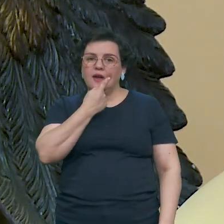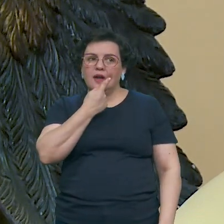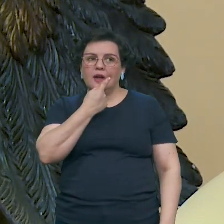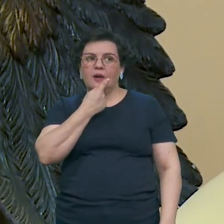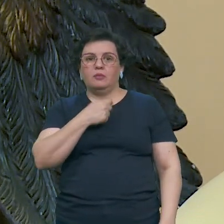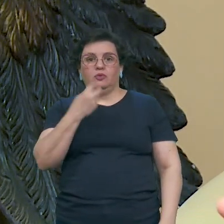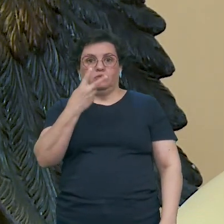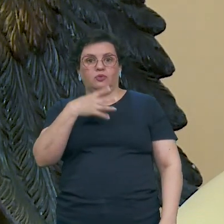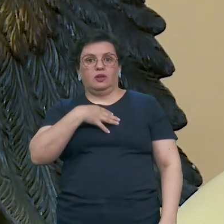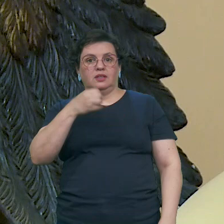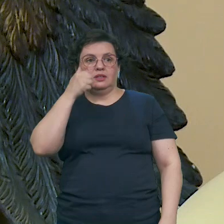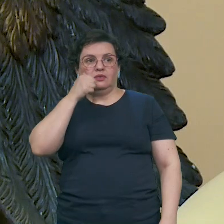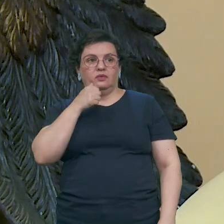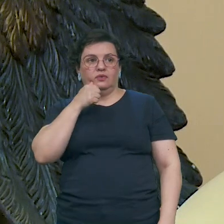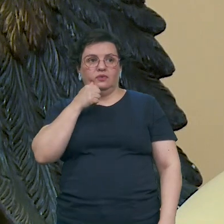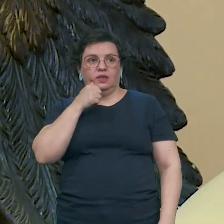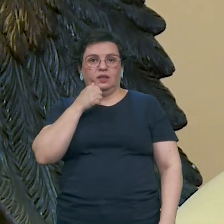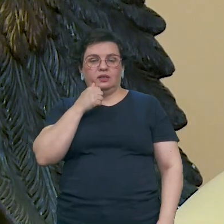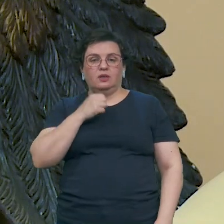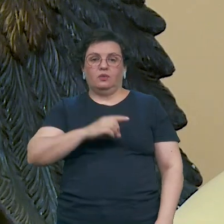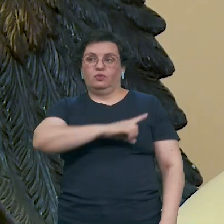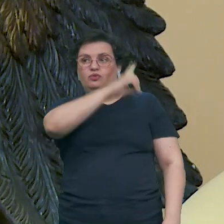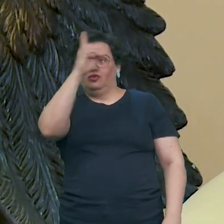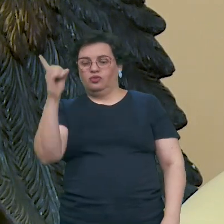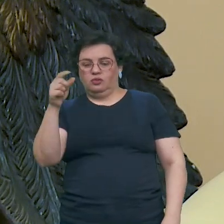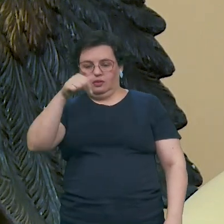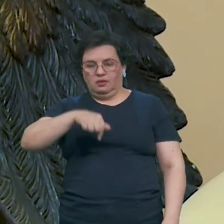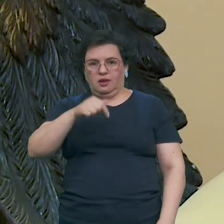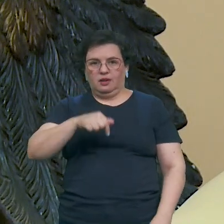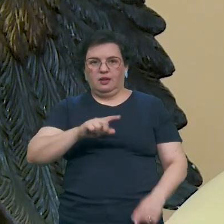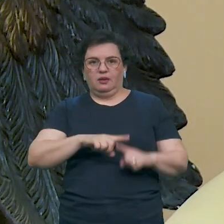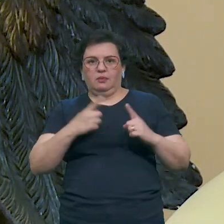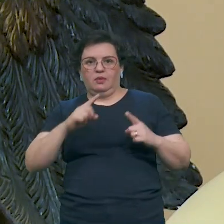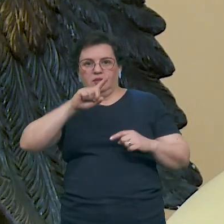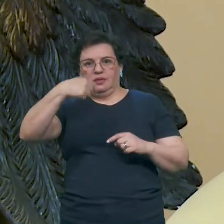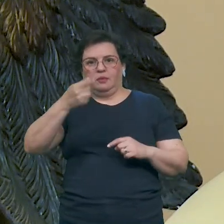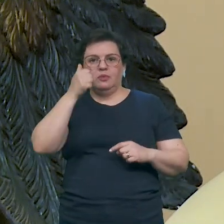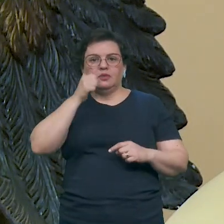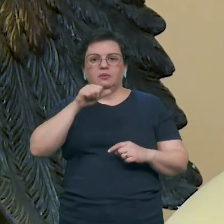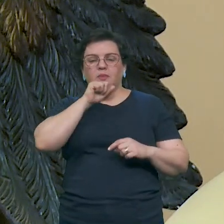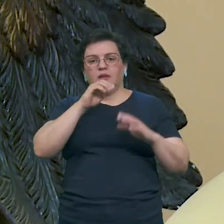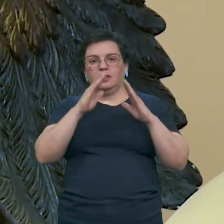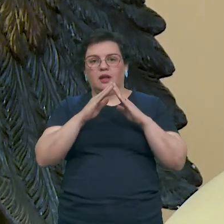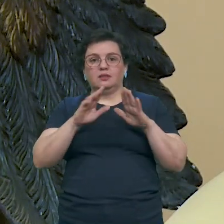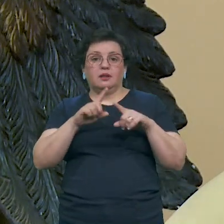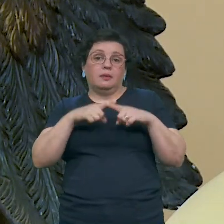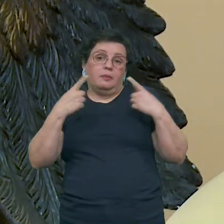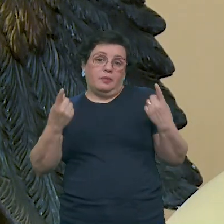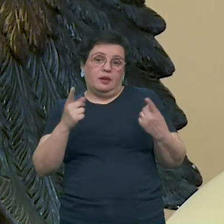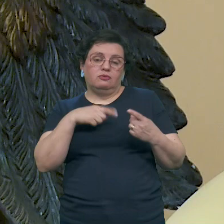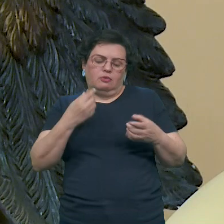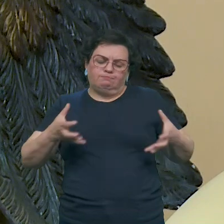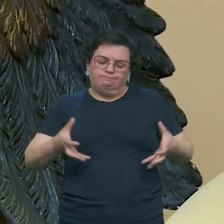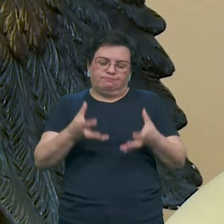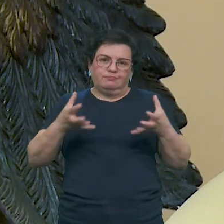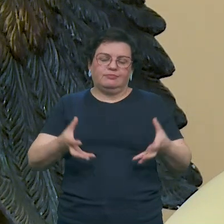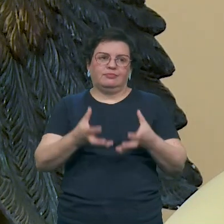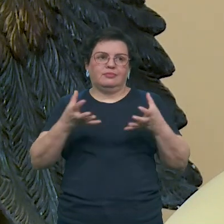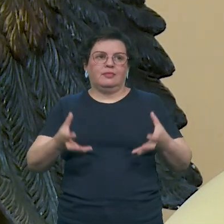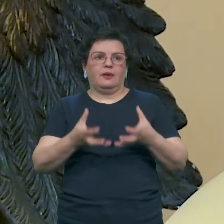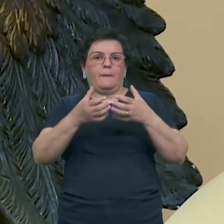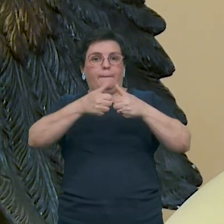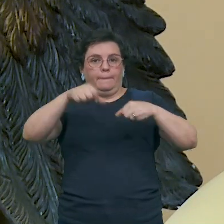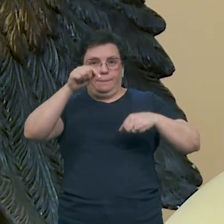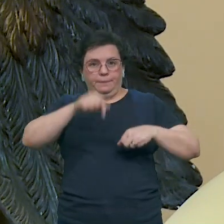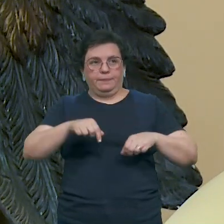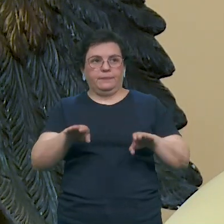todo aqui, mas depois tem o segundo turno, né? Que aí a gente faz o papel de mãe. Mas isso que nos motiva, né? Estar